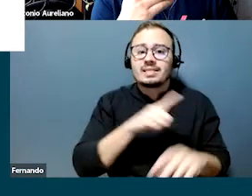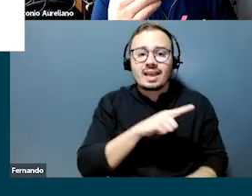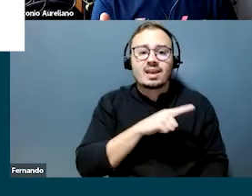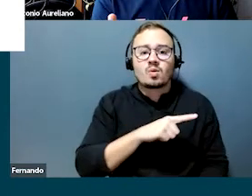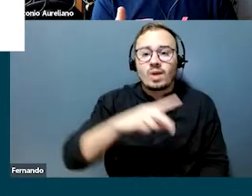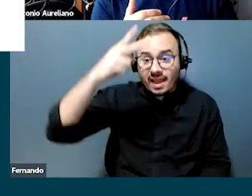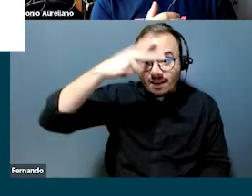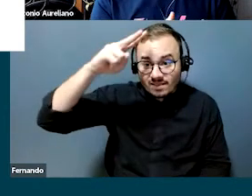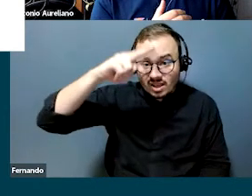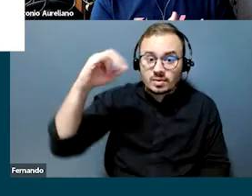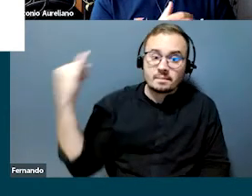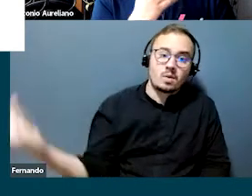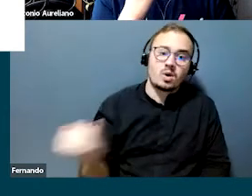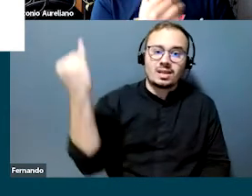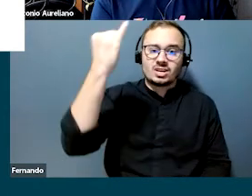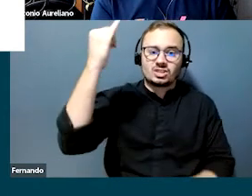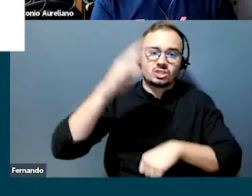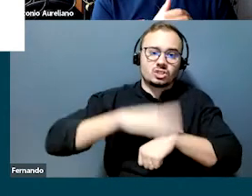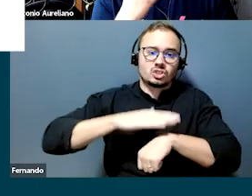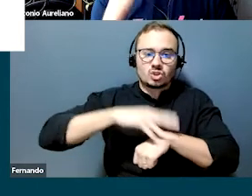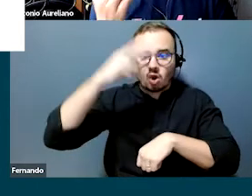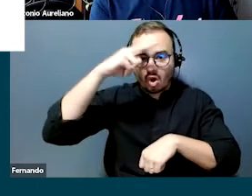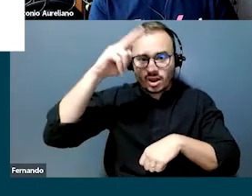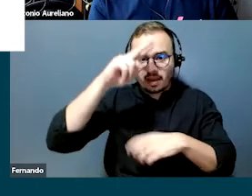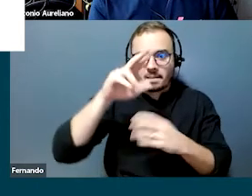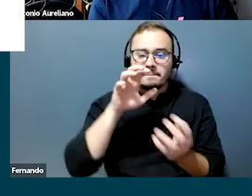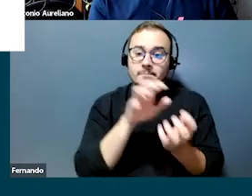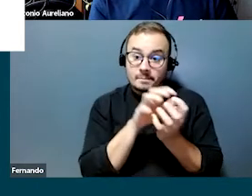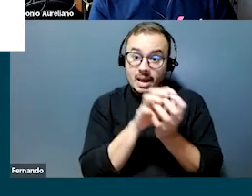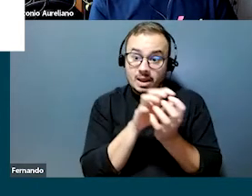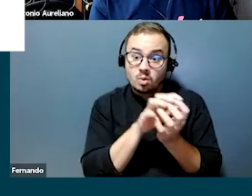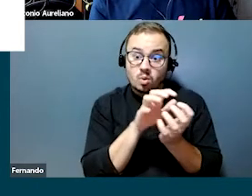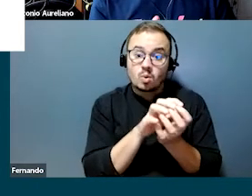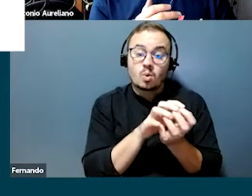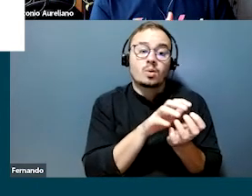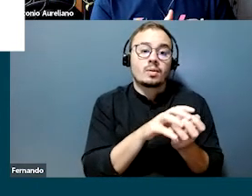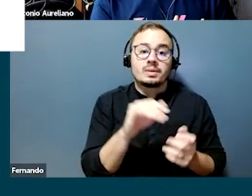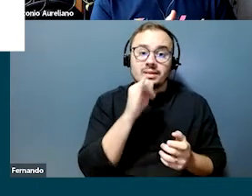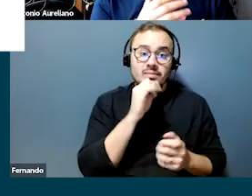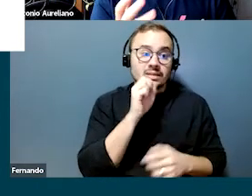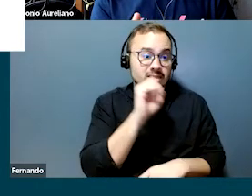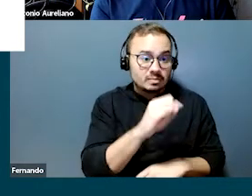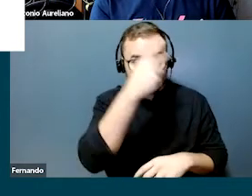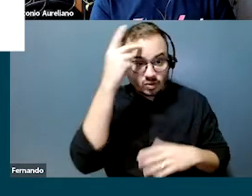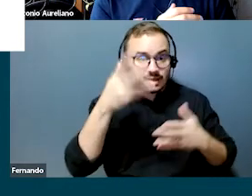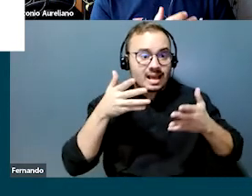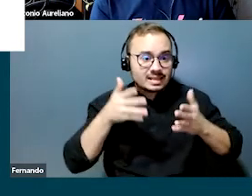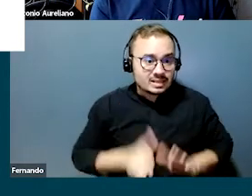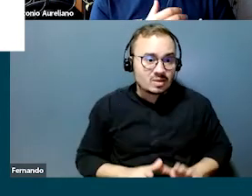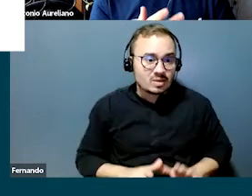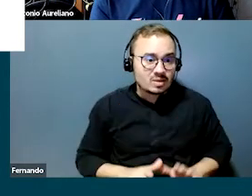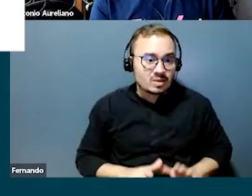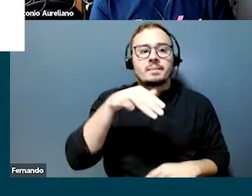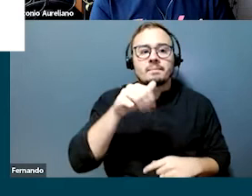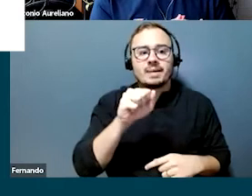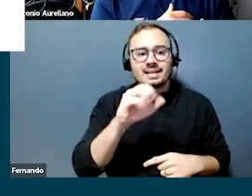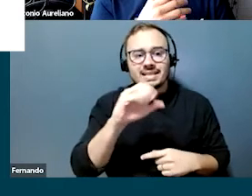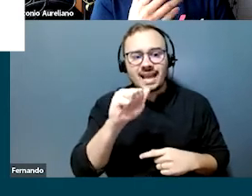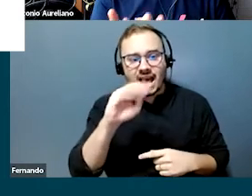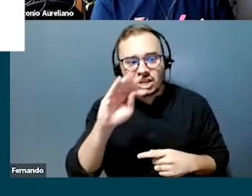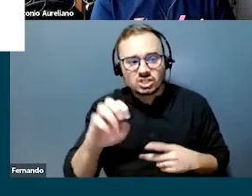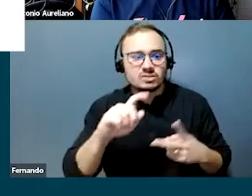um evento importante na história de Pernambuco, essa história é recontada e rememorada. Então, sempre que, por exemplo, a insurreição pernambucana, na Guerra dos Mascates,